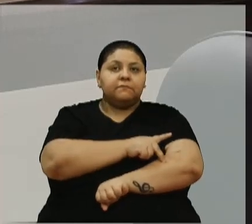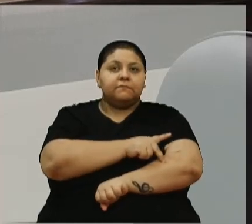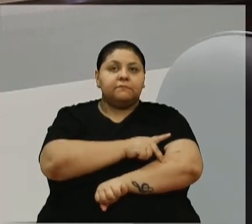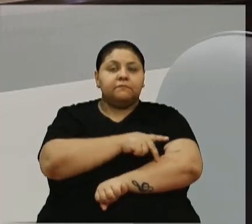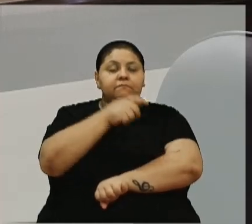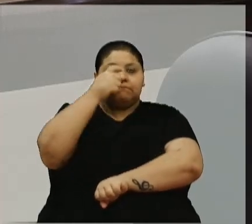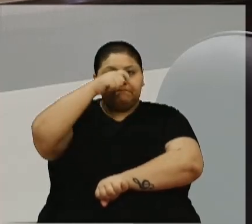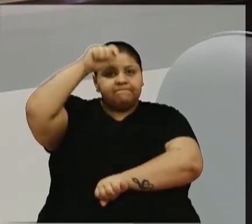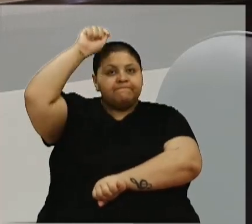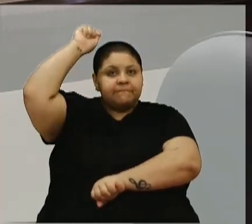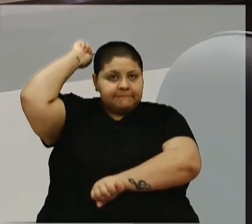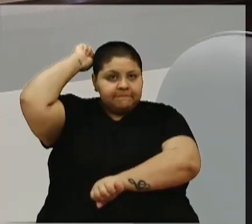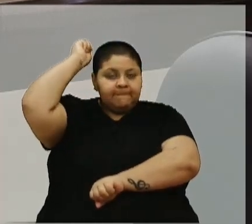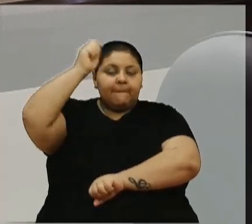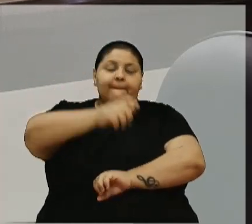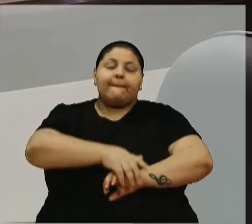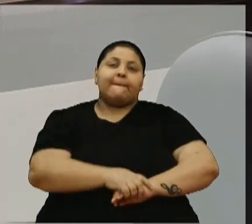de Caxias do Sul.